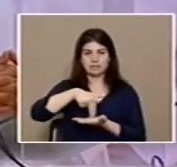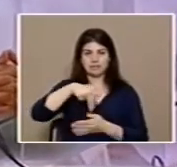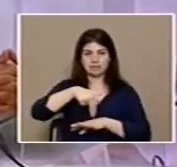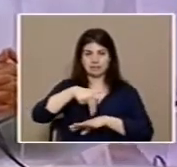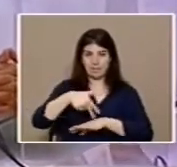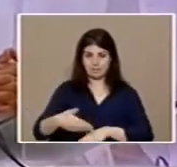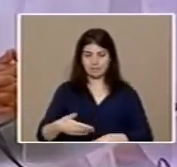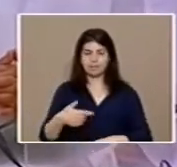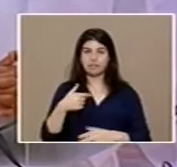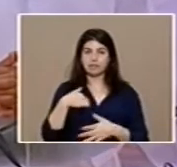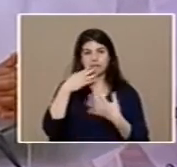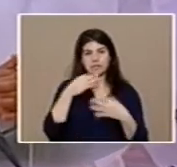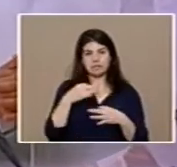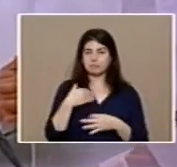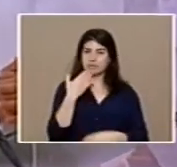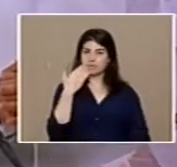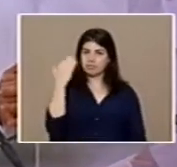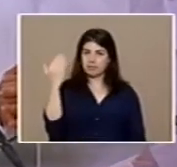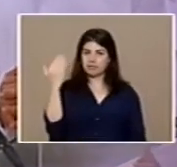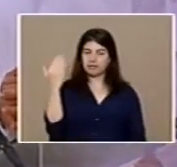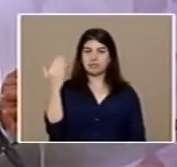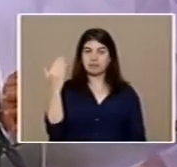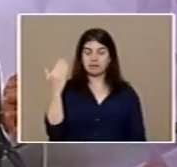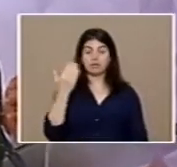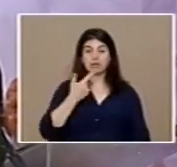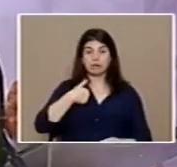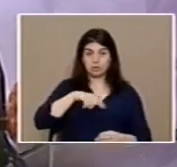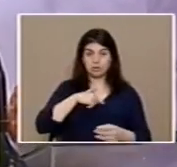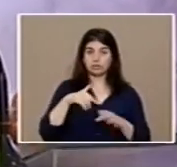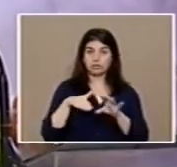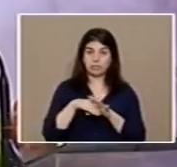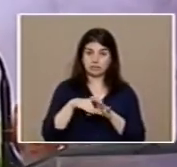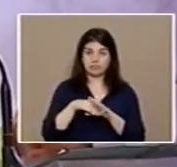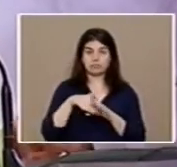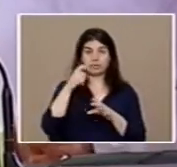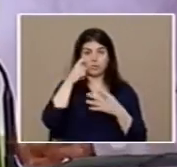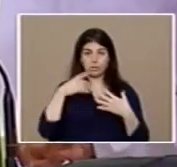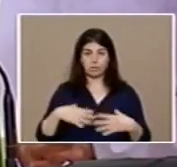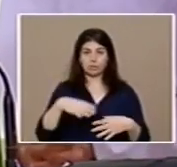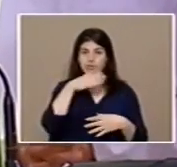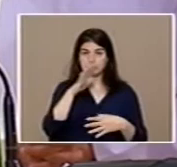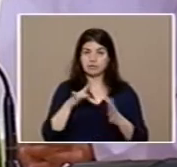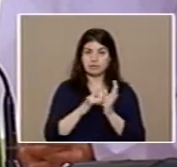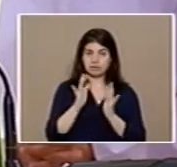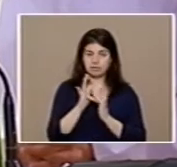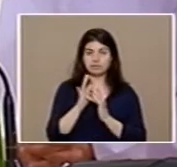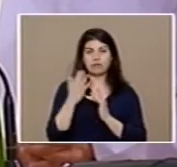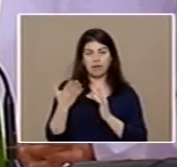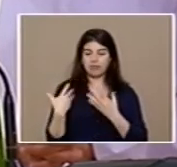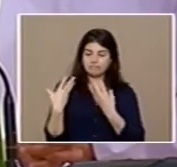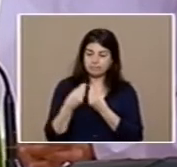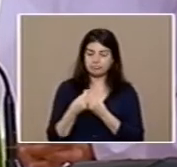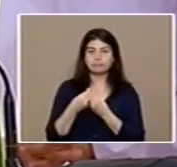mistérios humildemente vos suplicamos que participando no corpo e sangue de Cristo sejamos reunidos pelo Espírito